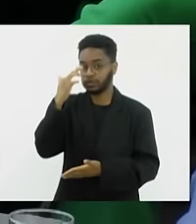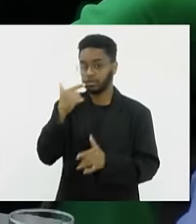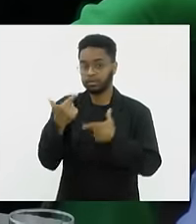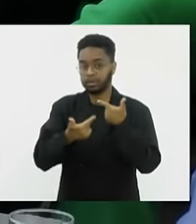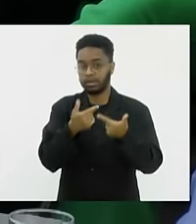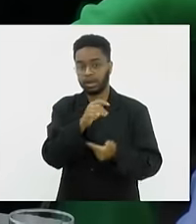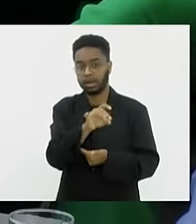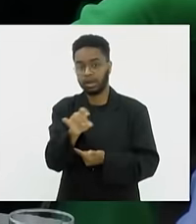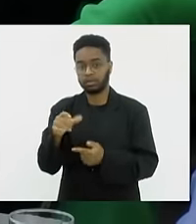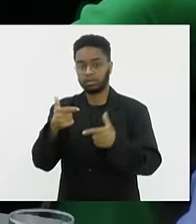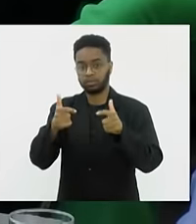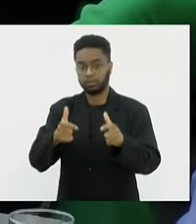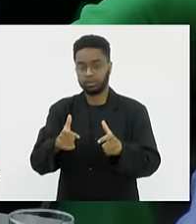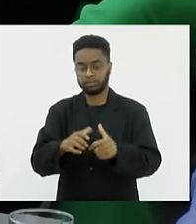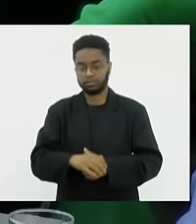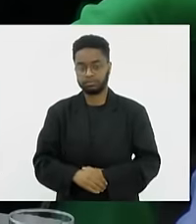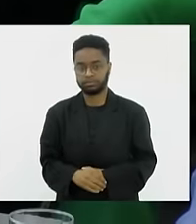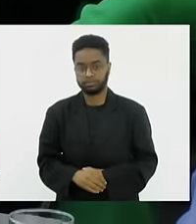ponto.